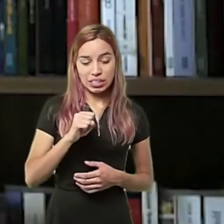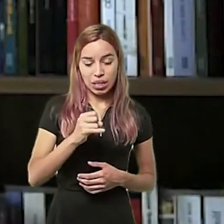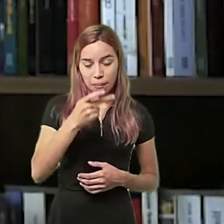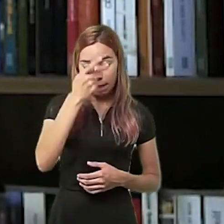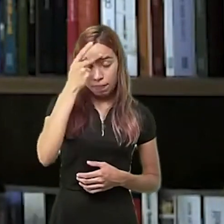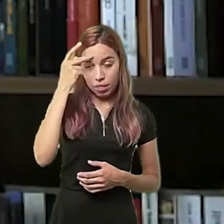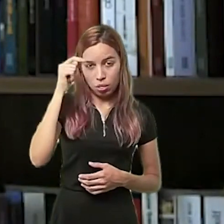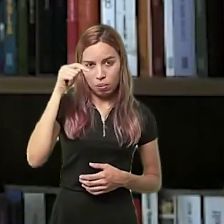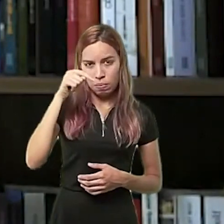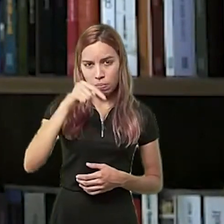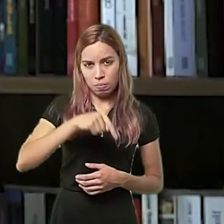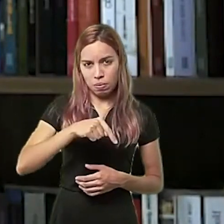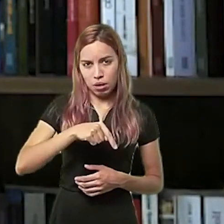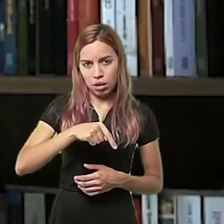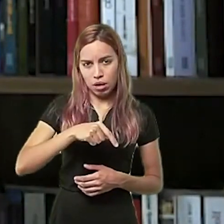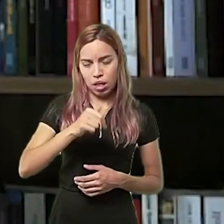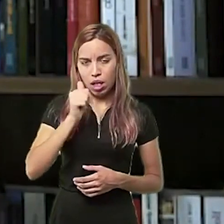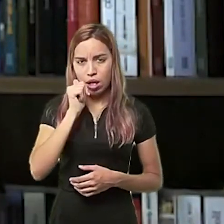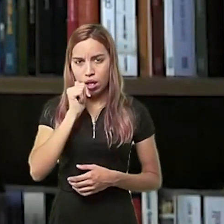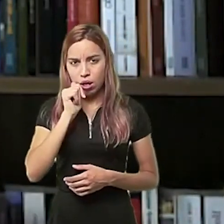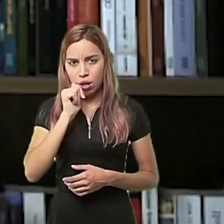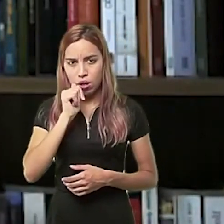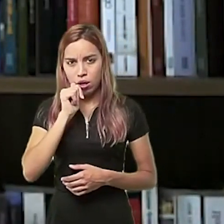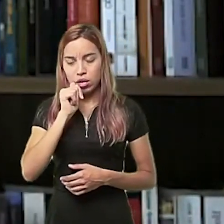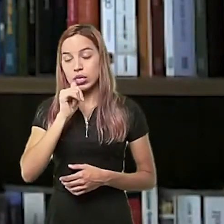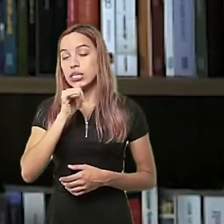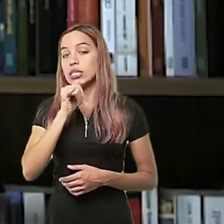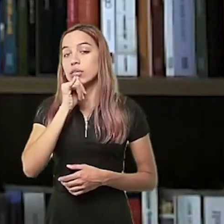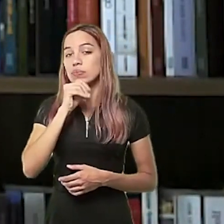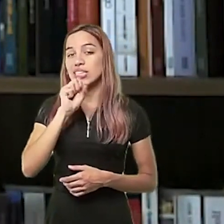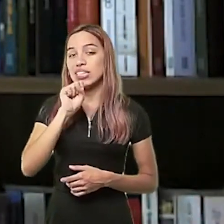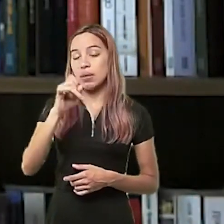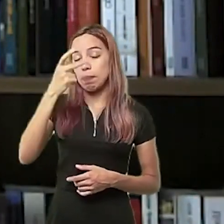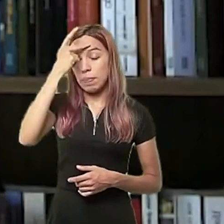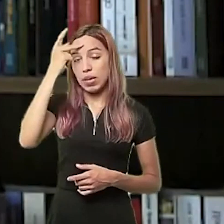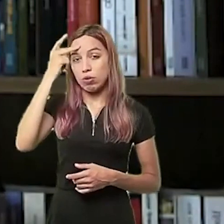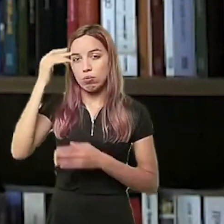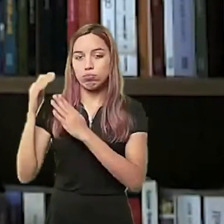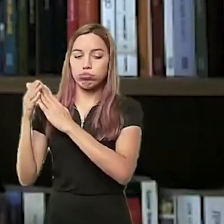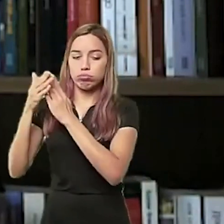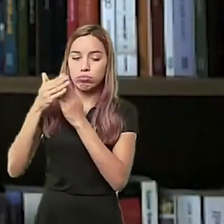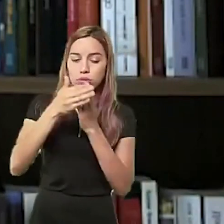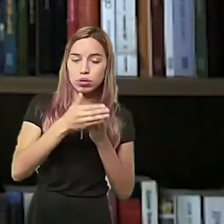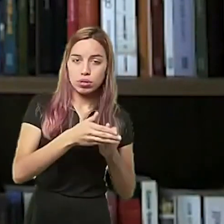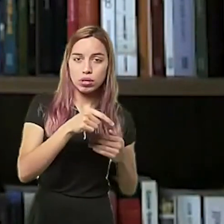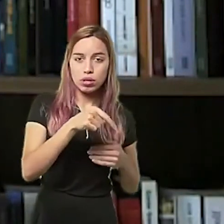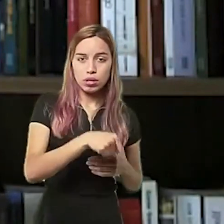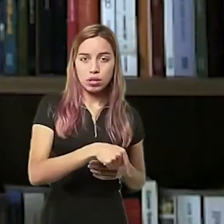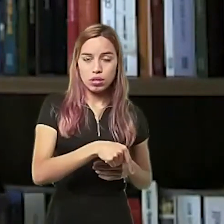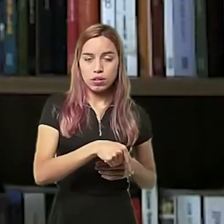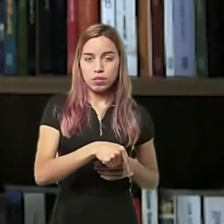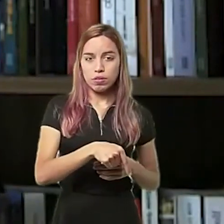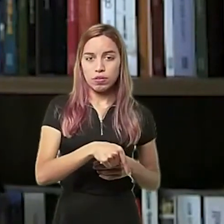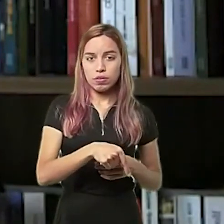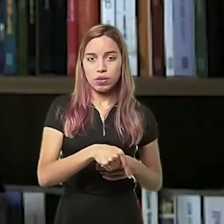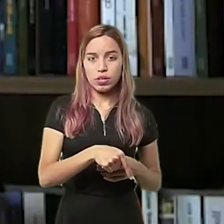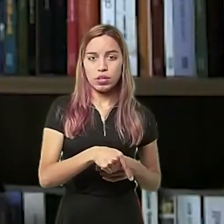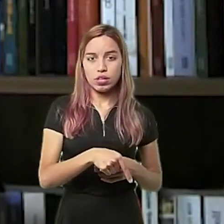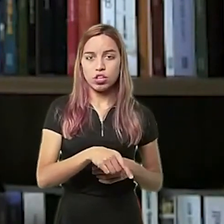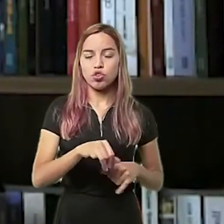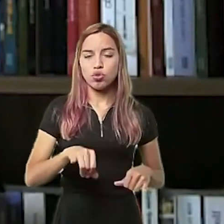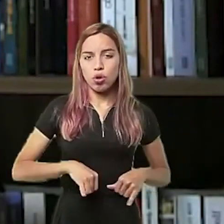E depende muito de onde ele vem, porque eu tenho quase certeza que alguém que venha dos Estados Unidos ou da Europa para o